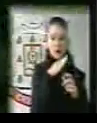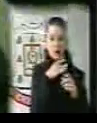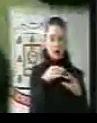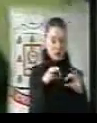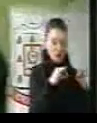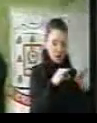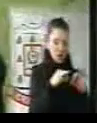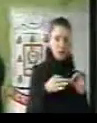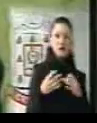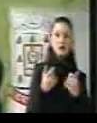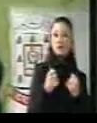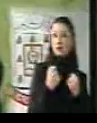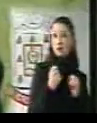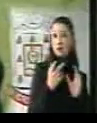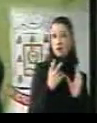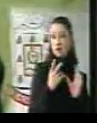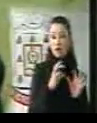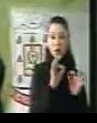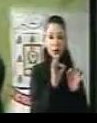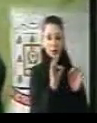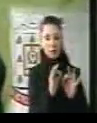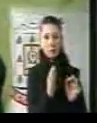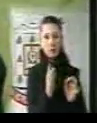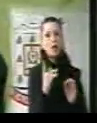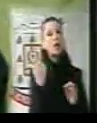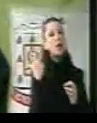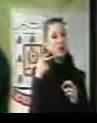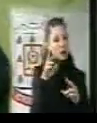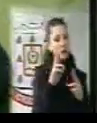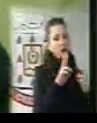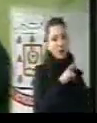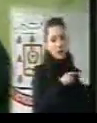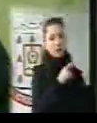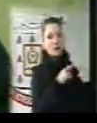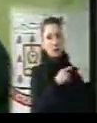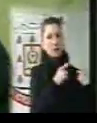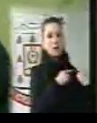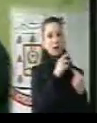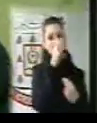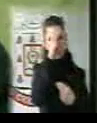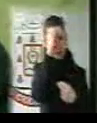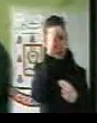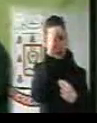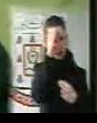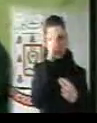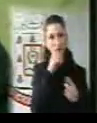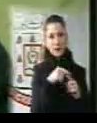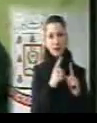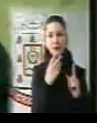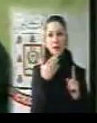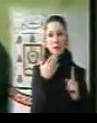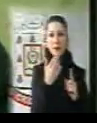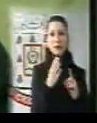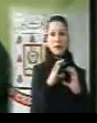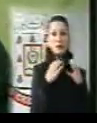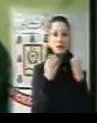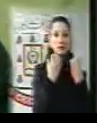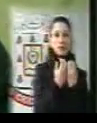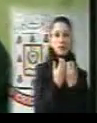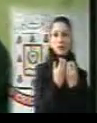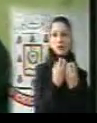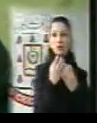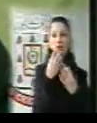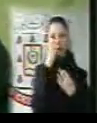de reparos, se precisa de conservação, ela é do município, mas atendendo a solicitação da comunidade de Criciúma, a vereadora